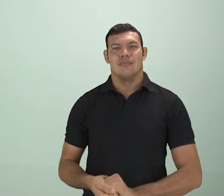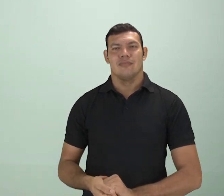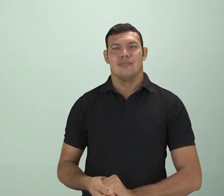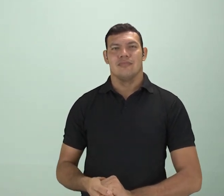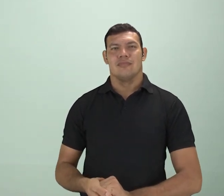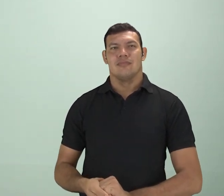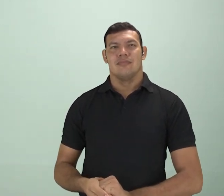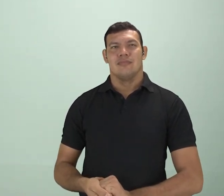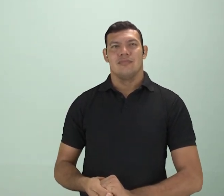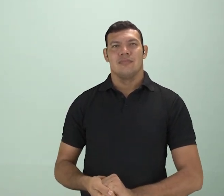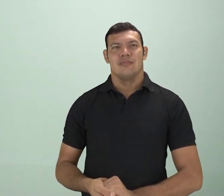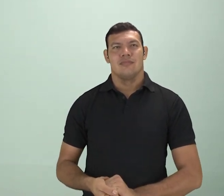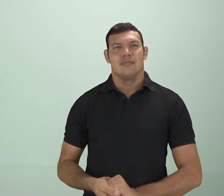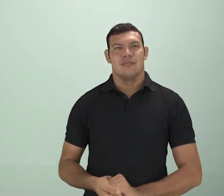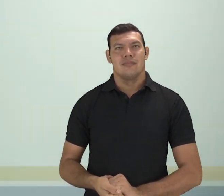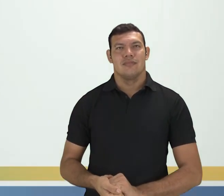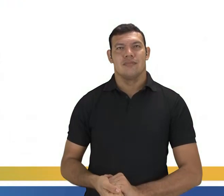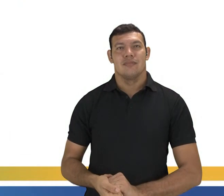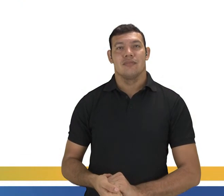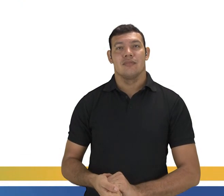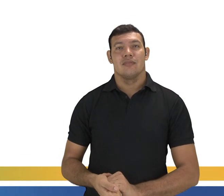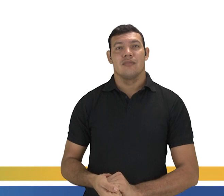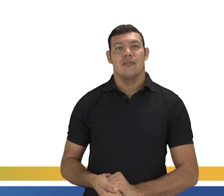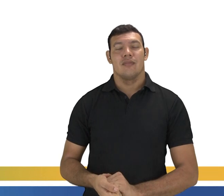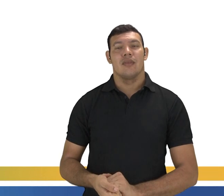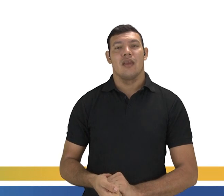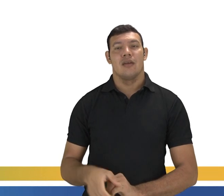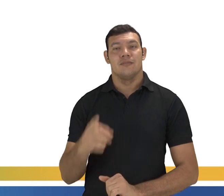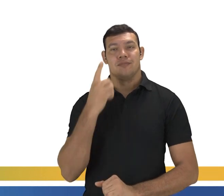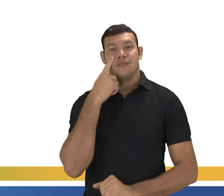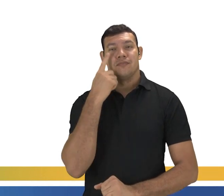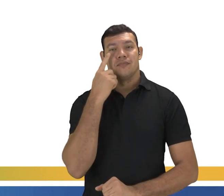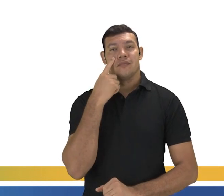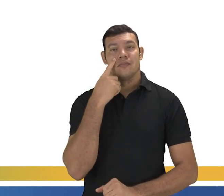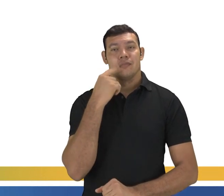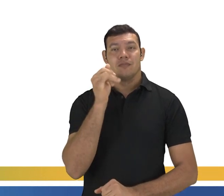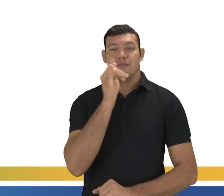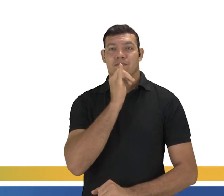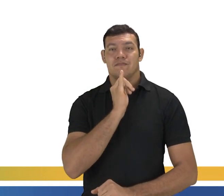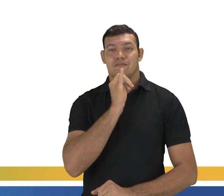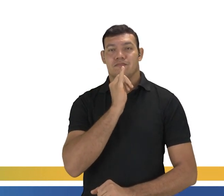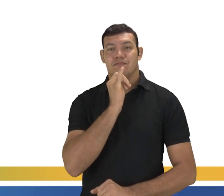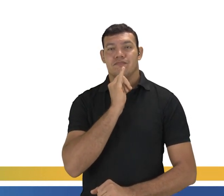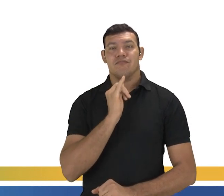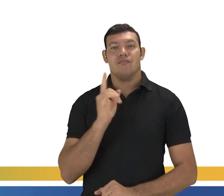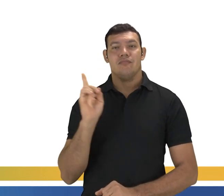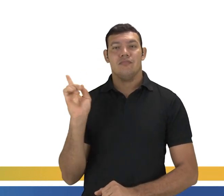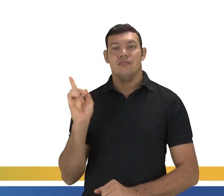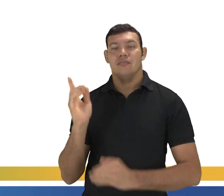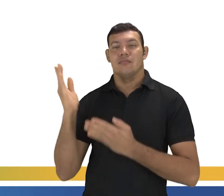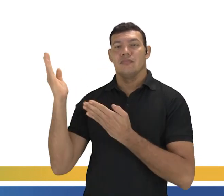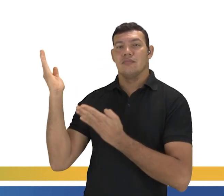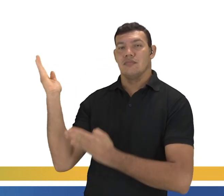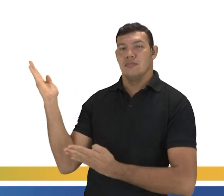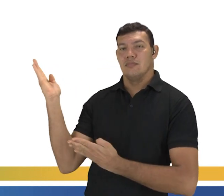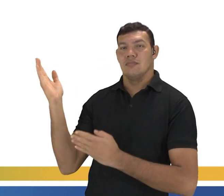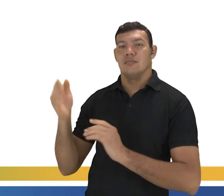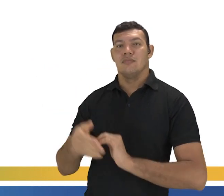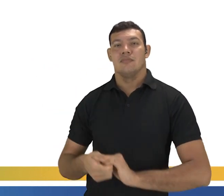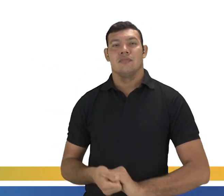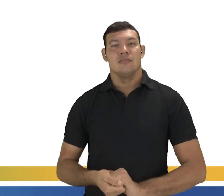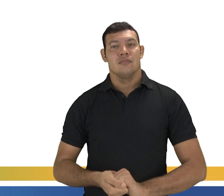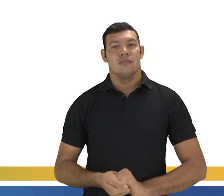mencionado. Veja então o modelo de desenvolvimento voltado para essa estratégia de causas e